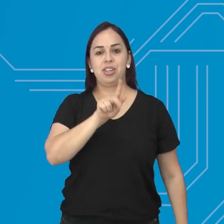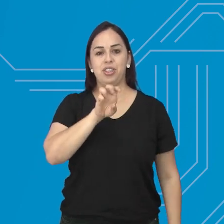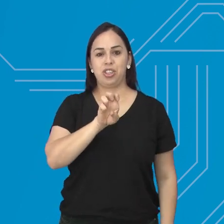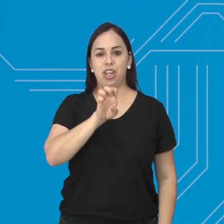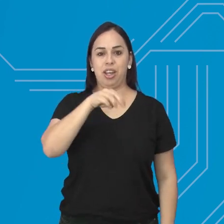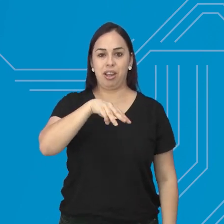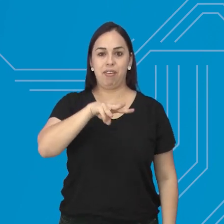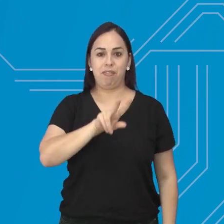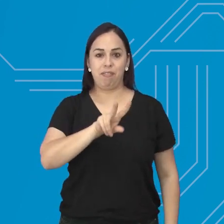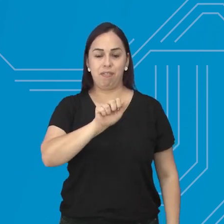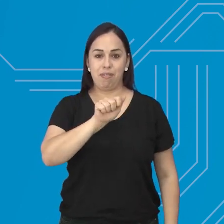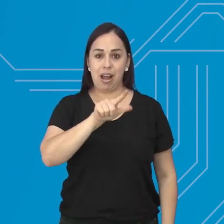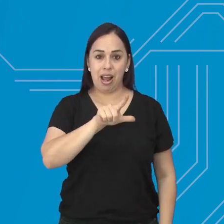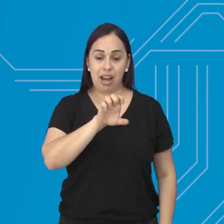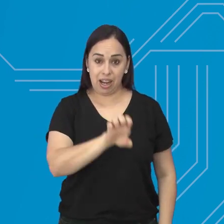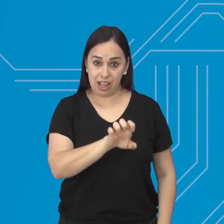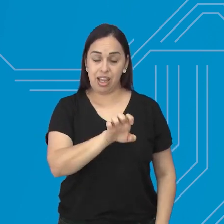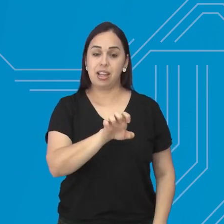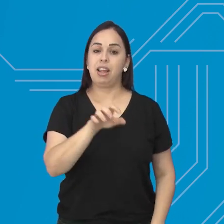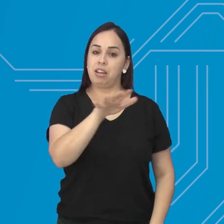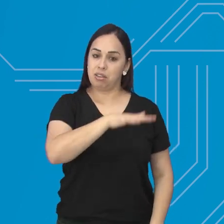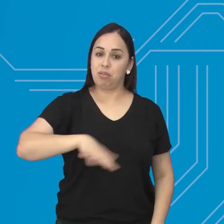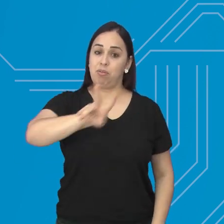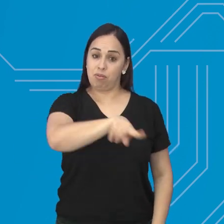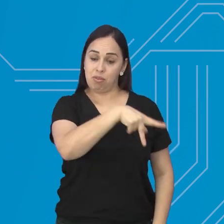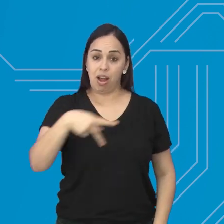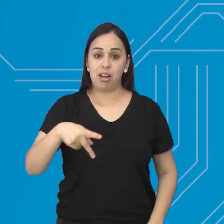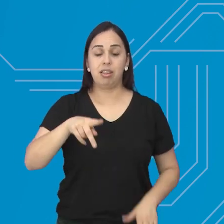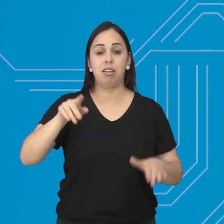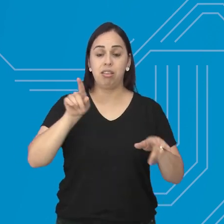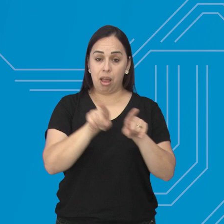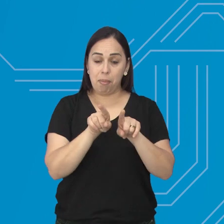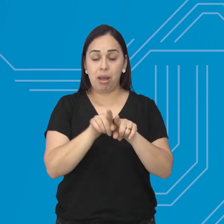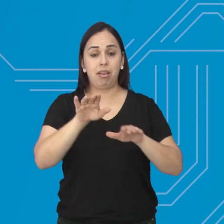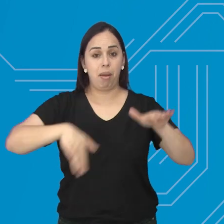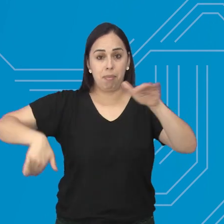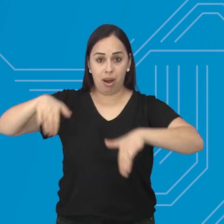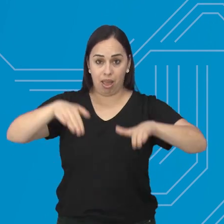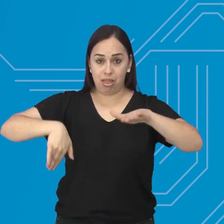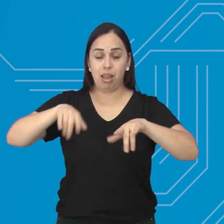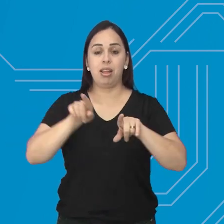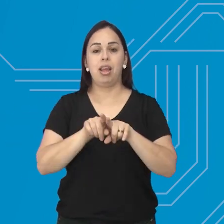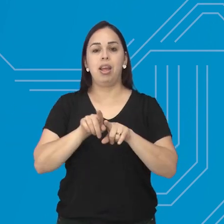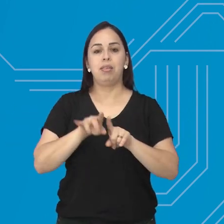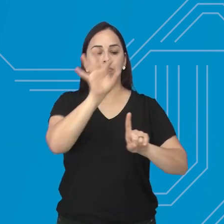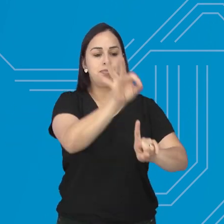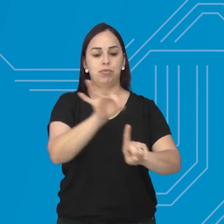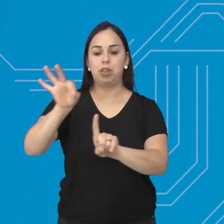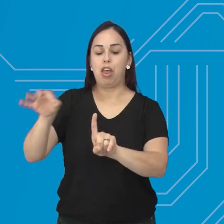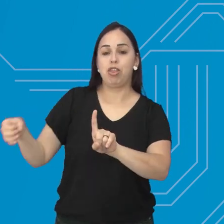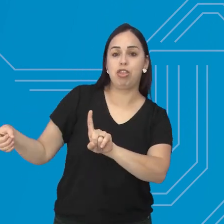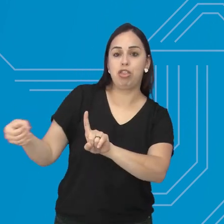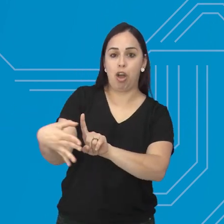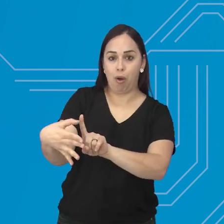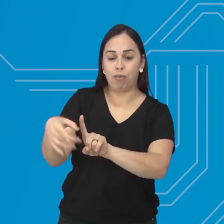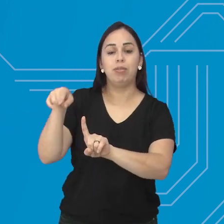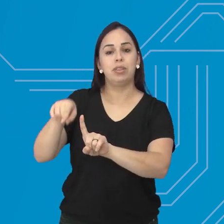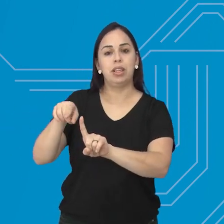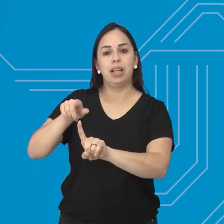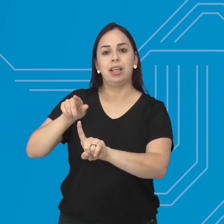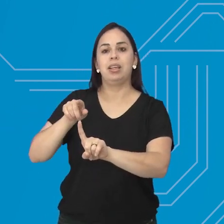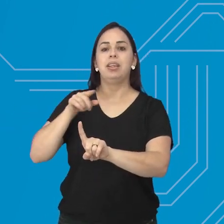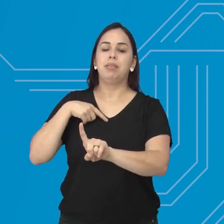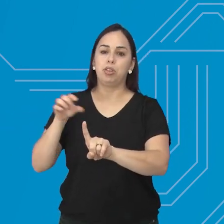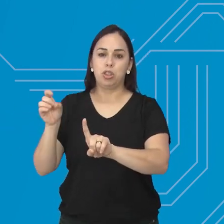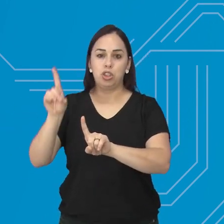com a Agenvale, a Agência Metropolitana do Vale do Paraíba e Litoral Norte. Do encontro, ele participou da nomeação